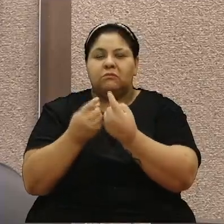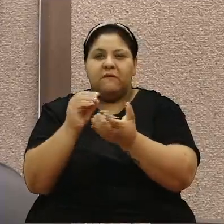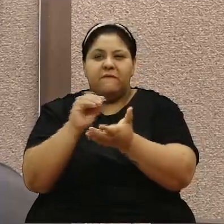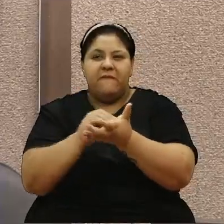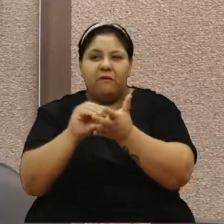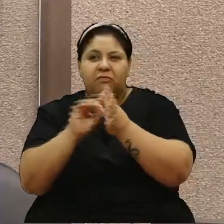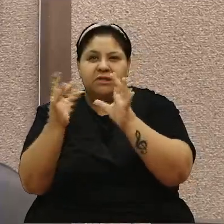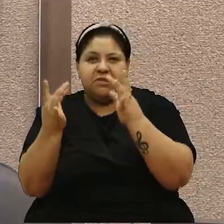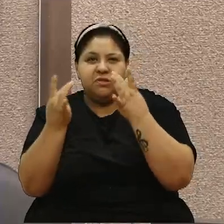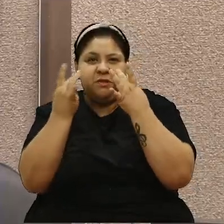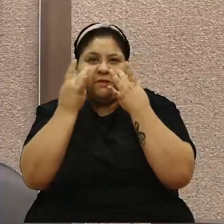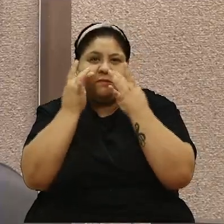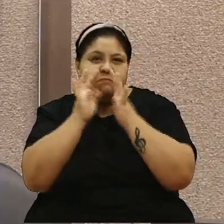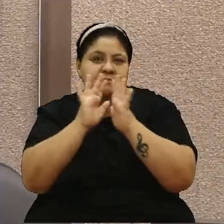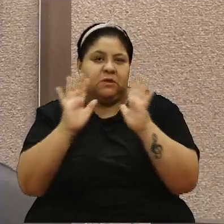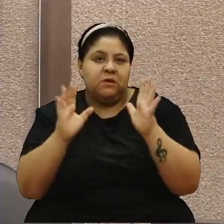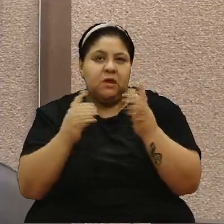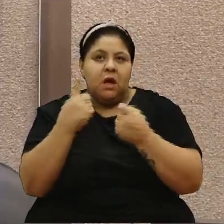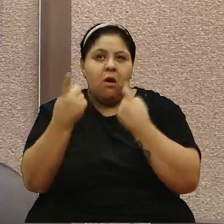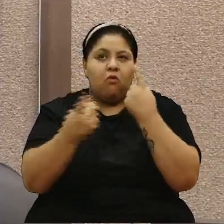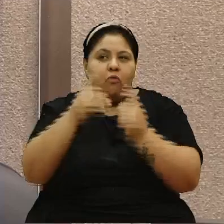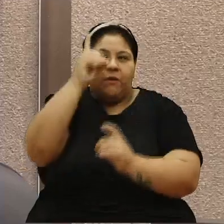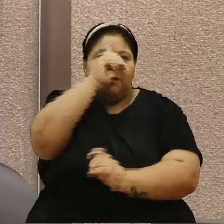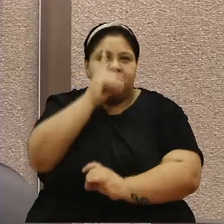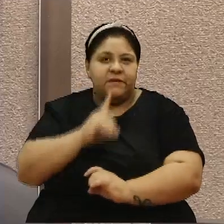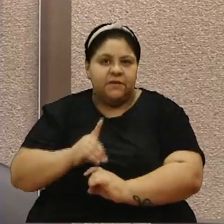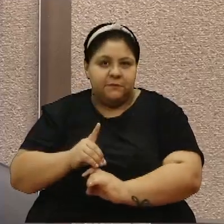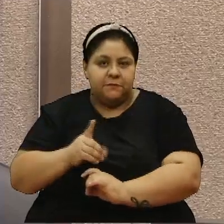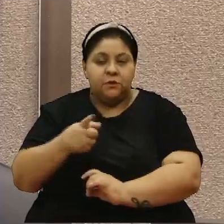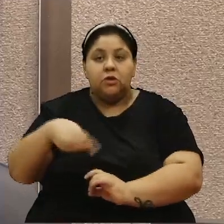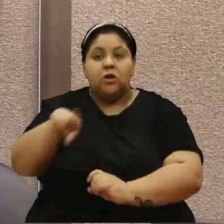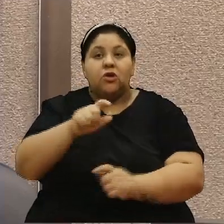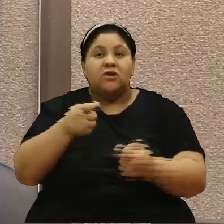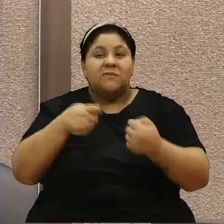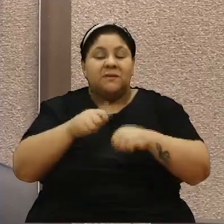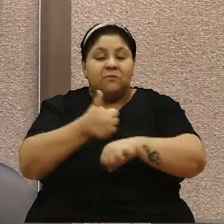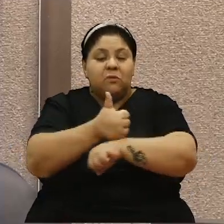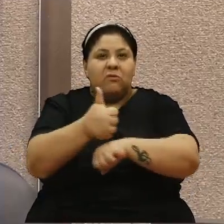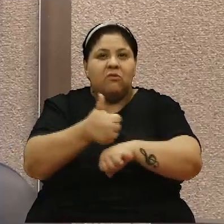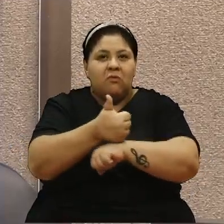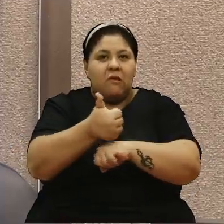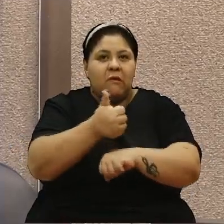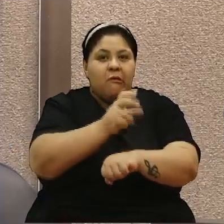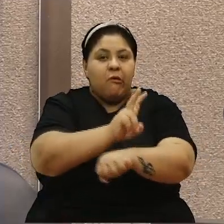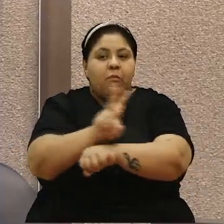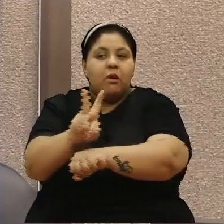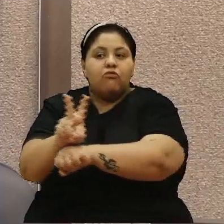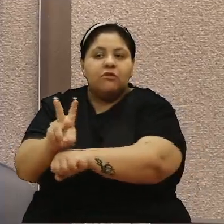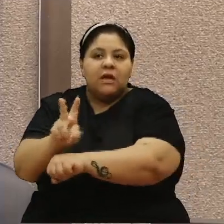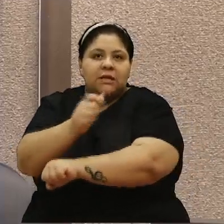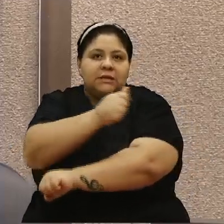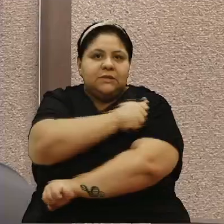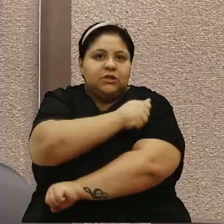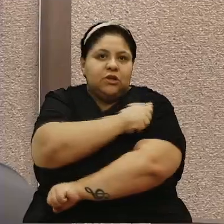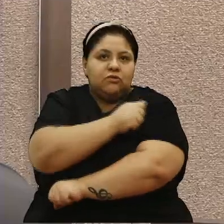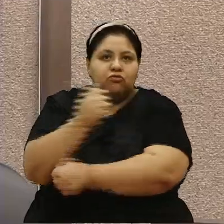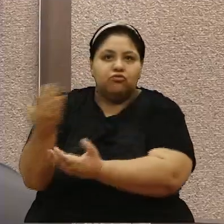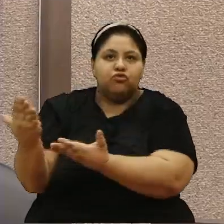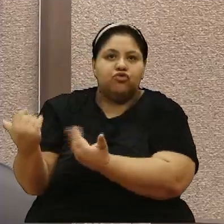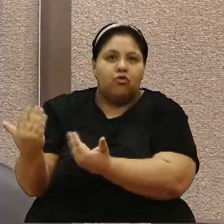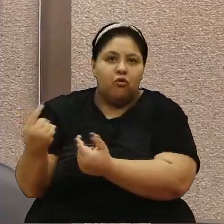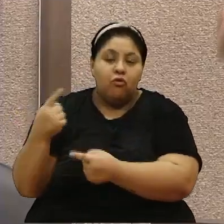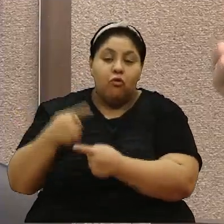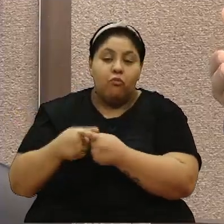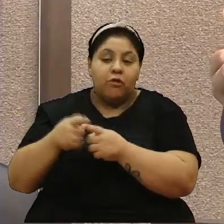atenção, alguma deficiência. E nós precisamos de profissionais para cuidar bem desses jovens, porque